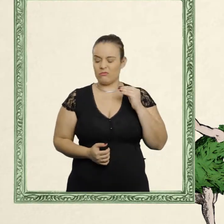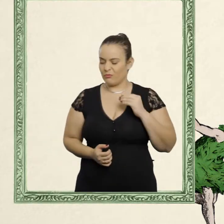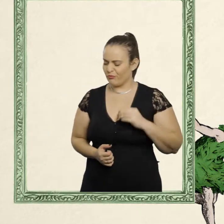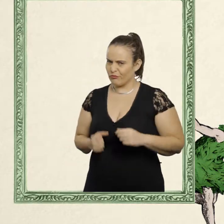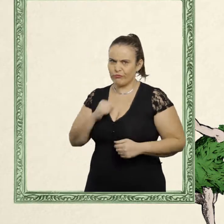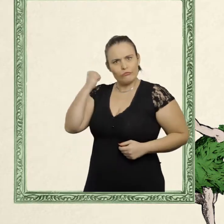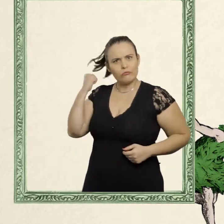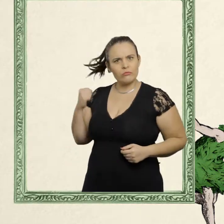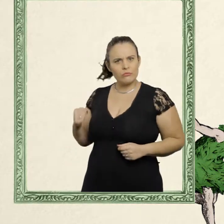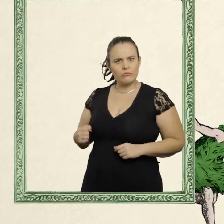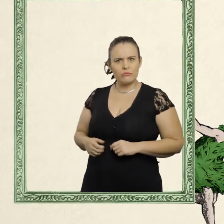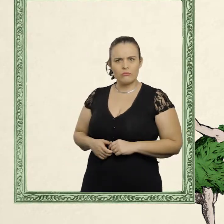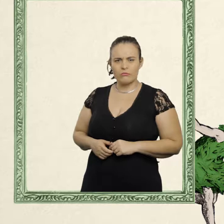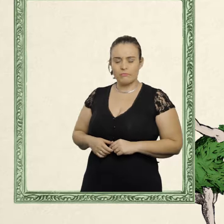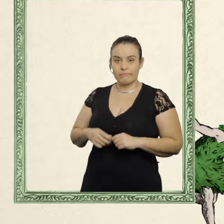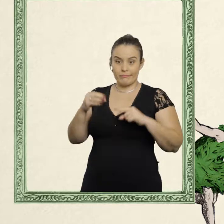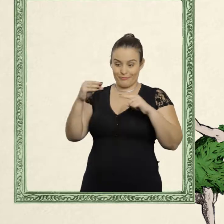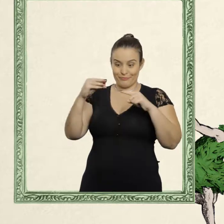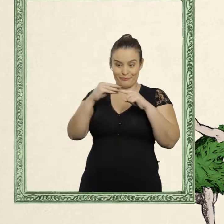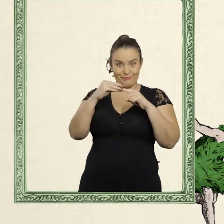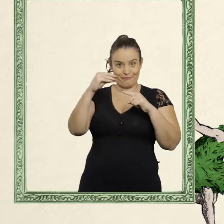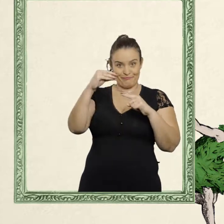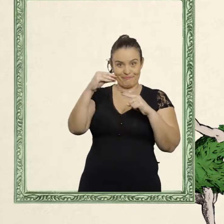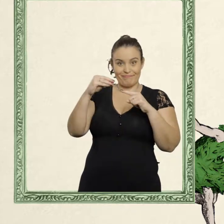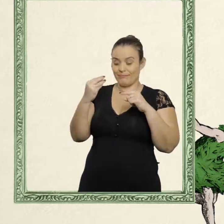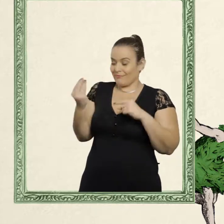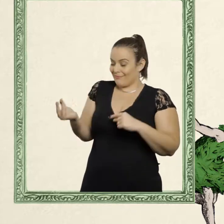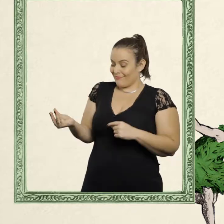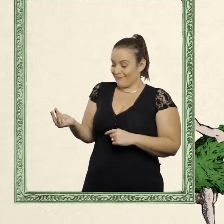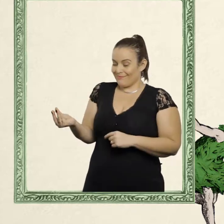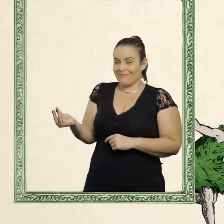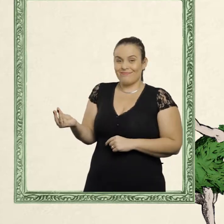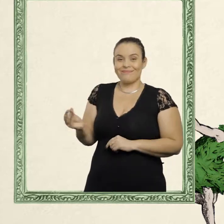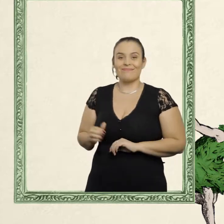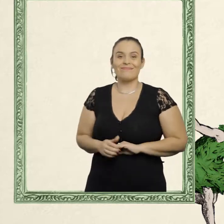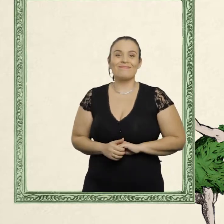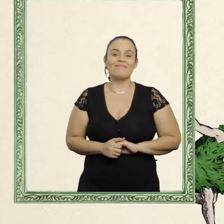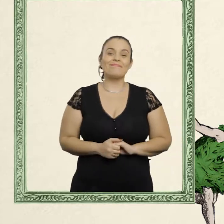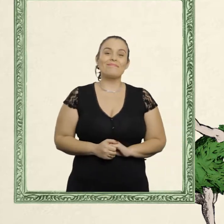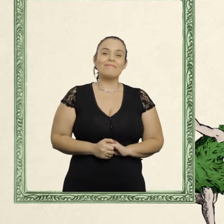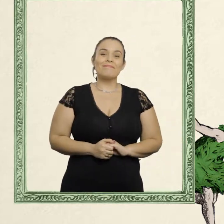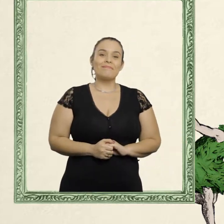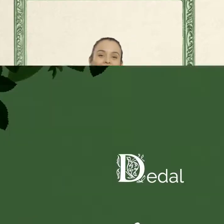beijo. Wendy ficou irritada e deu um dedal para Peter.